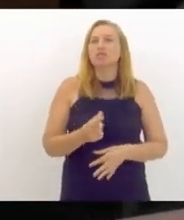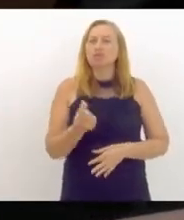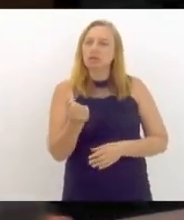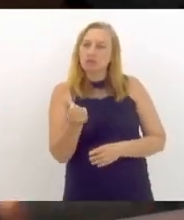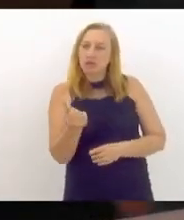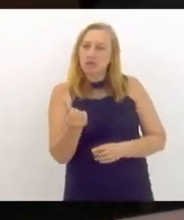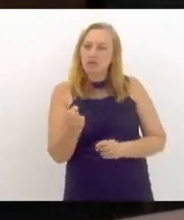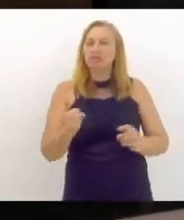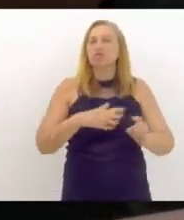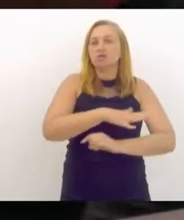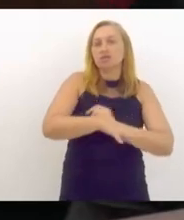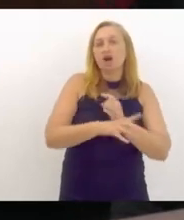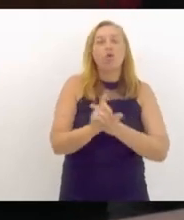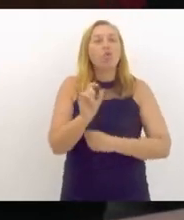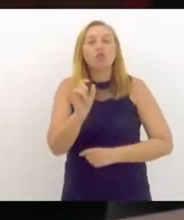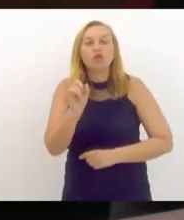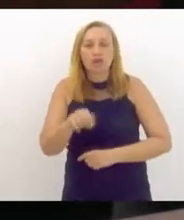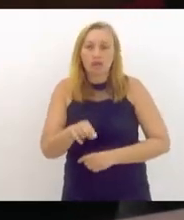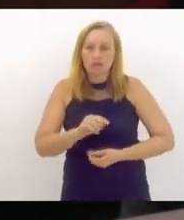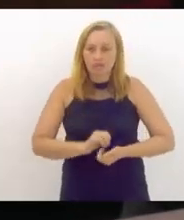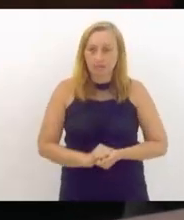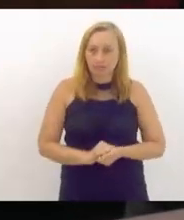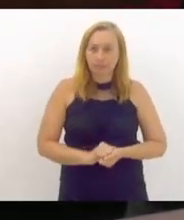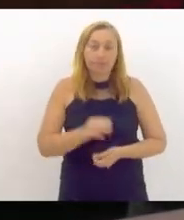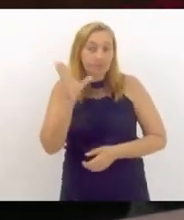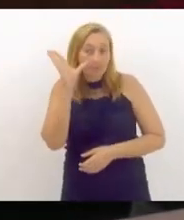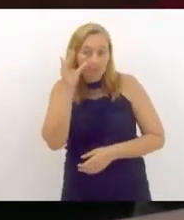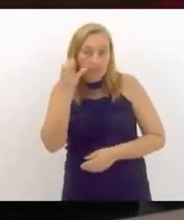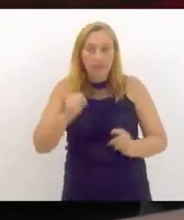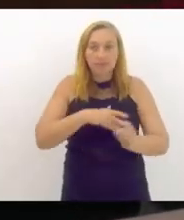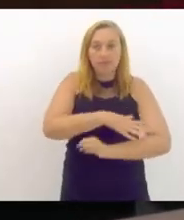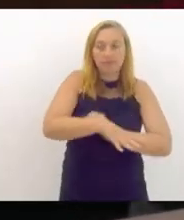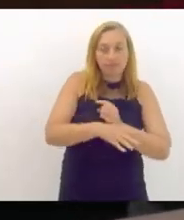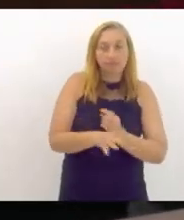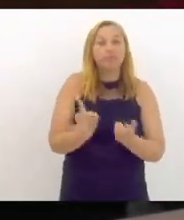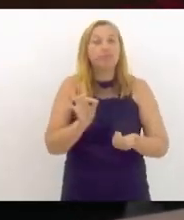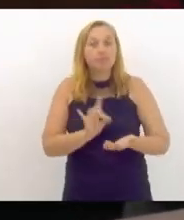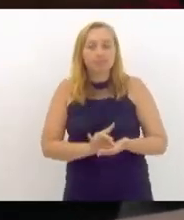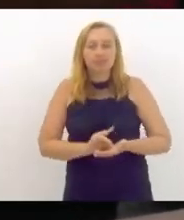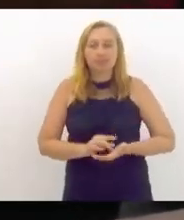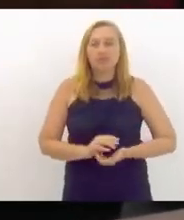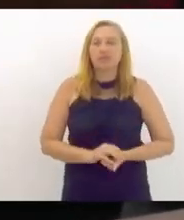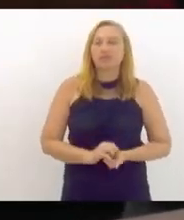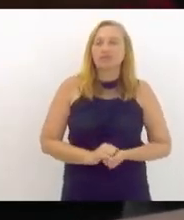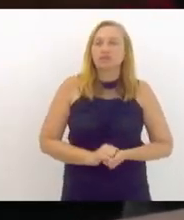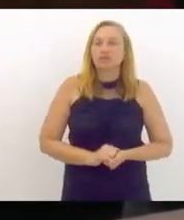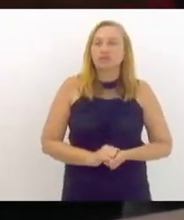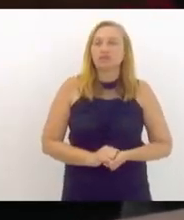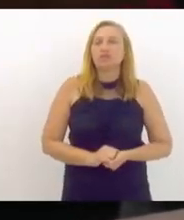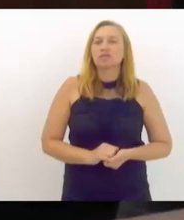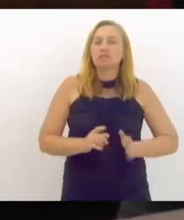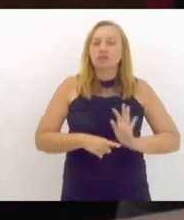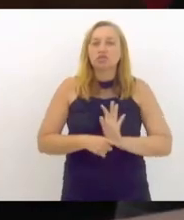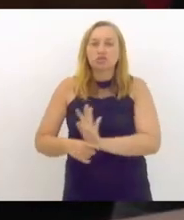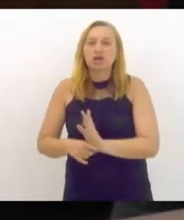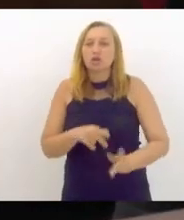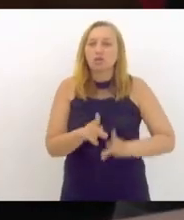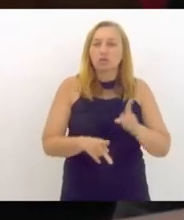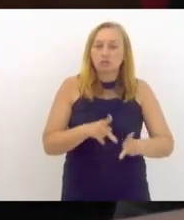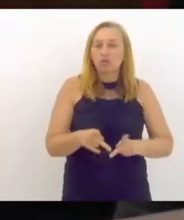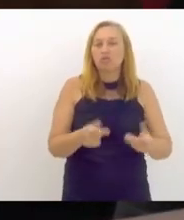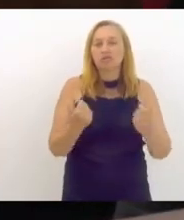social. Né? O que é tarifa social de interesse social realmente? Para atender principalmente a população de